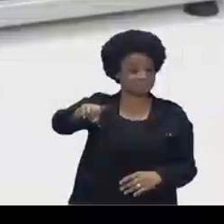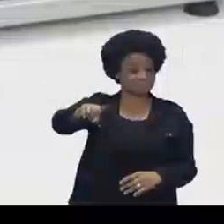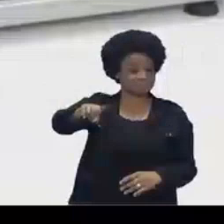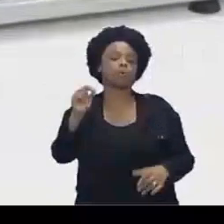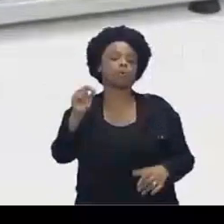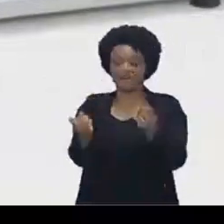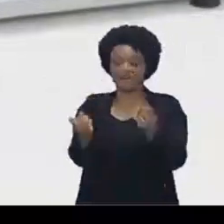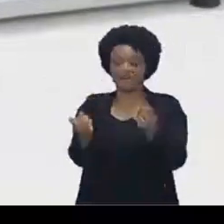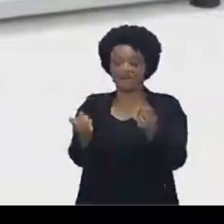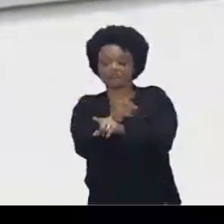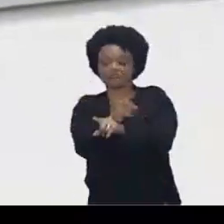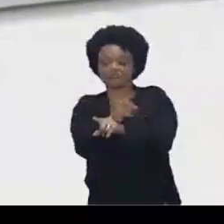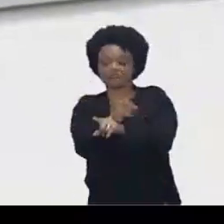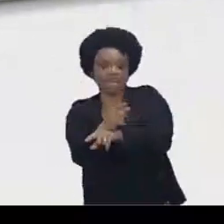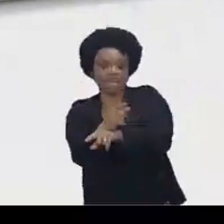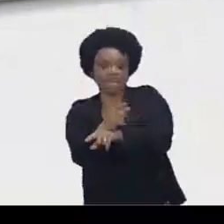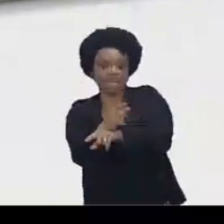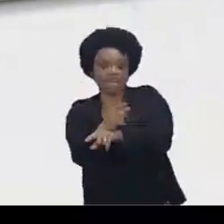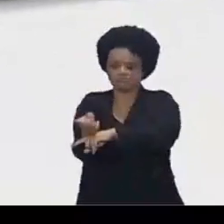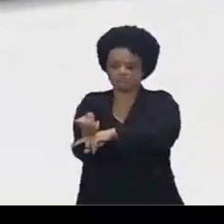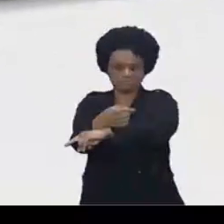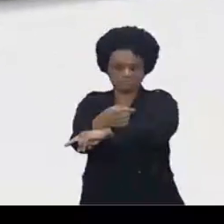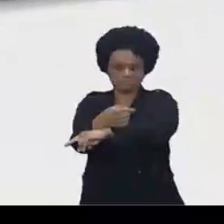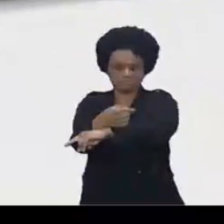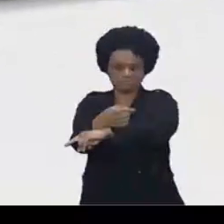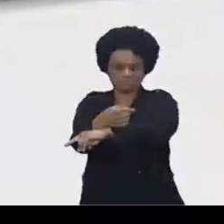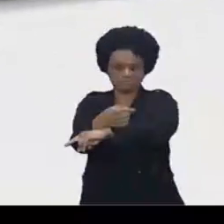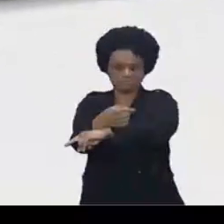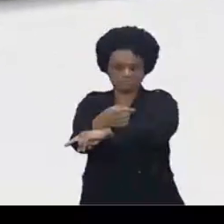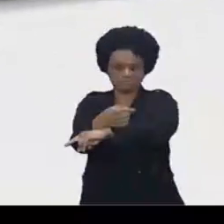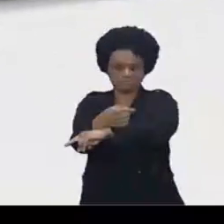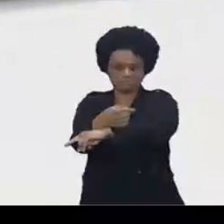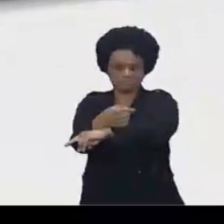variação da velocidade em vez da variação